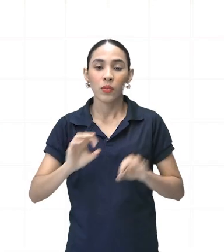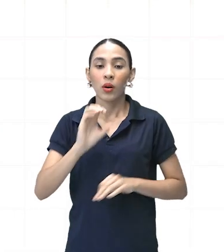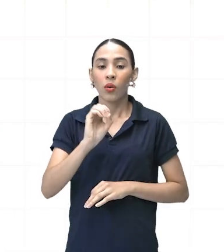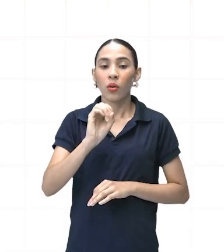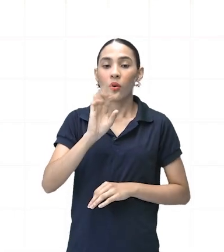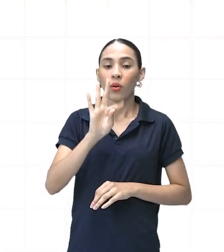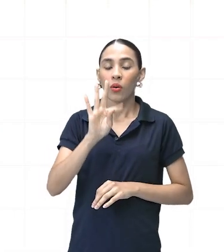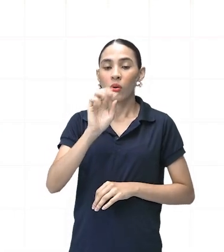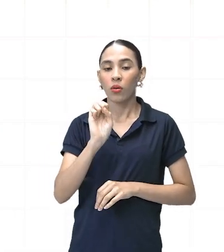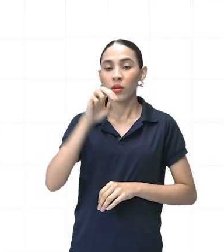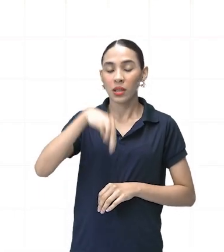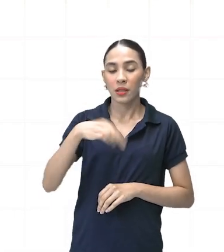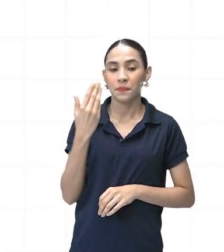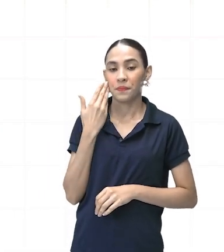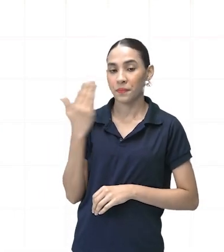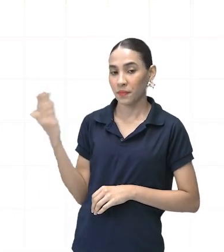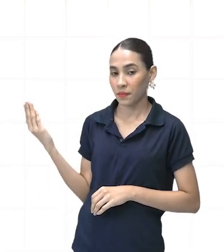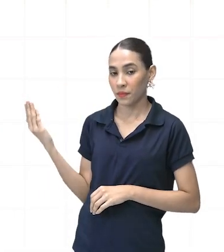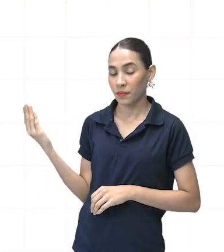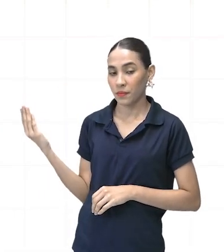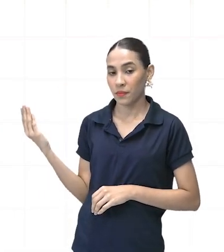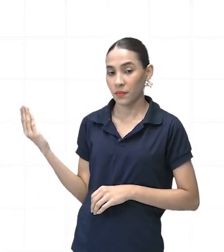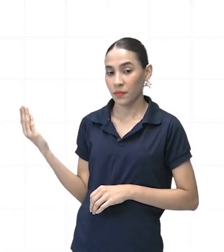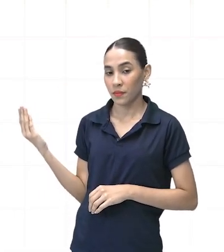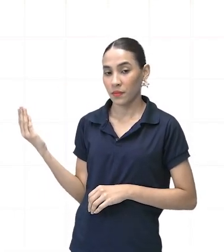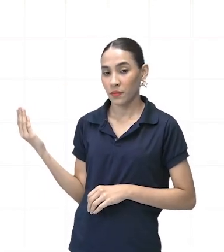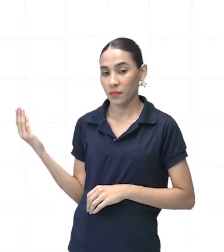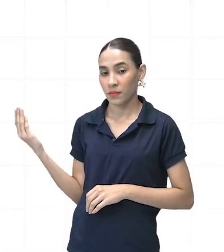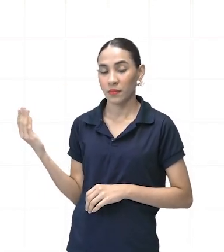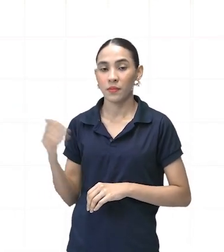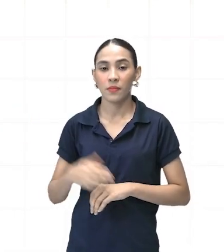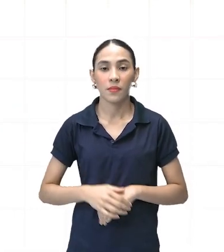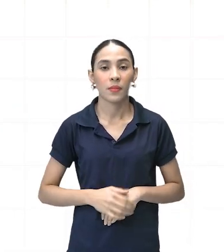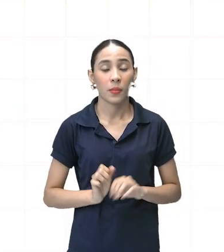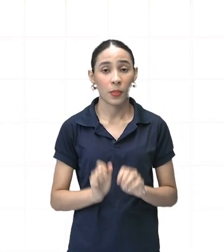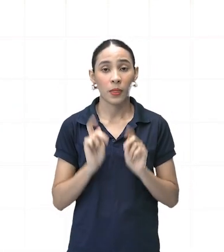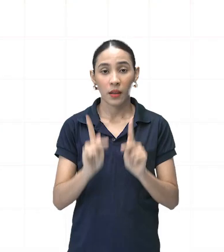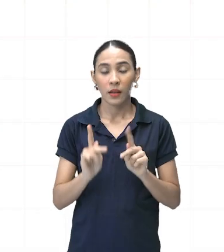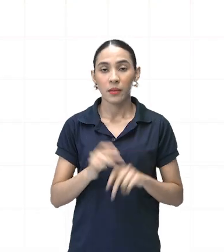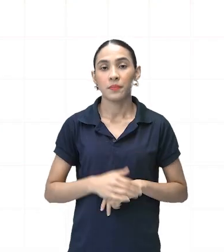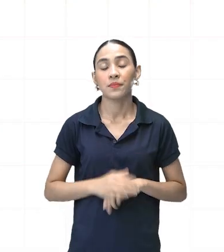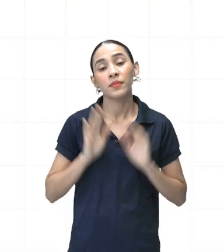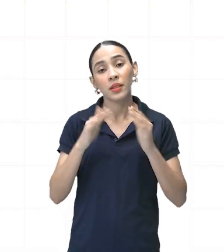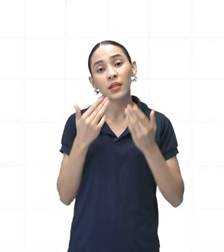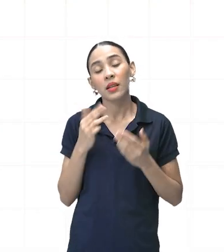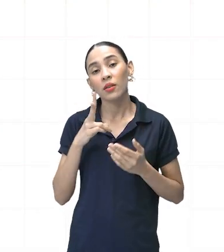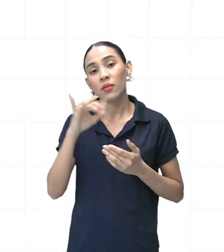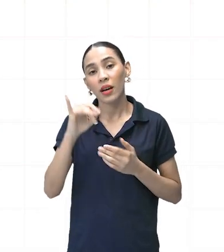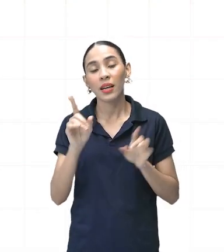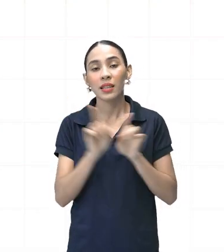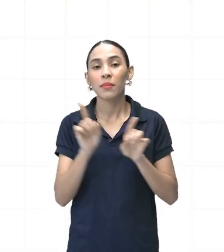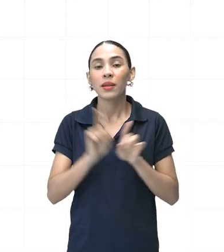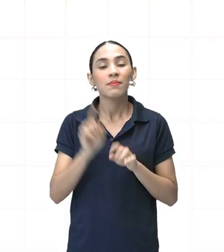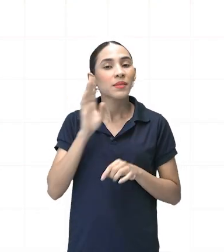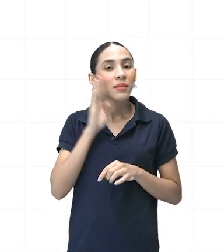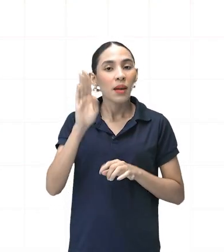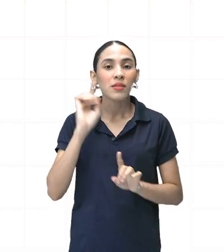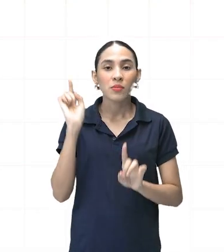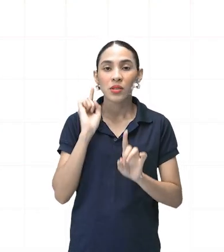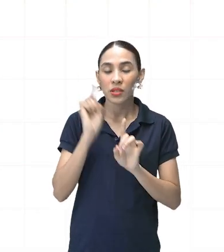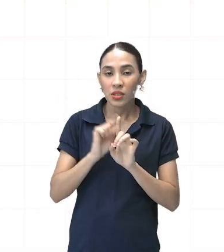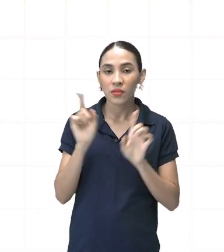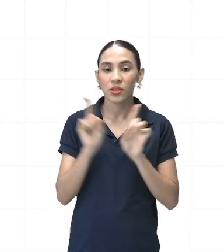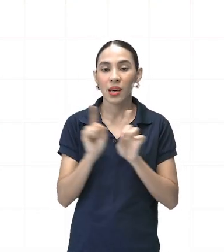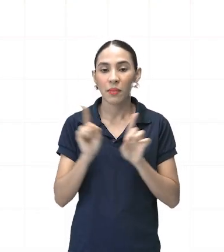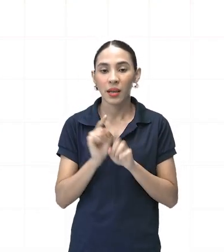Tratado do Atlântico Norte, com a sigla OTAN, tá certo? Então, vai ser também um dos principais